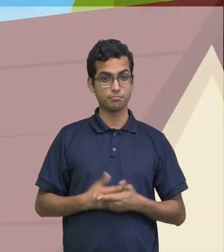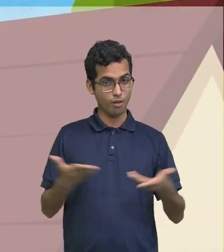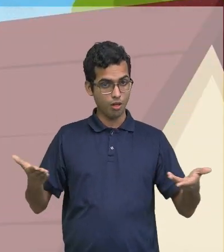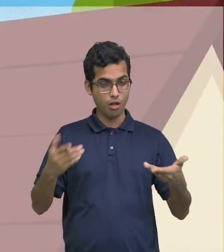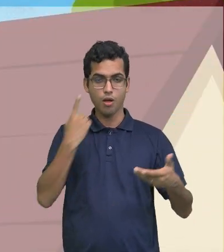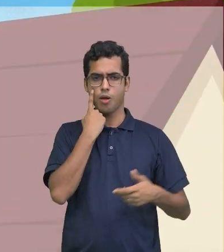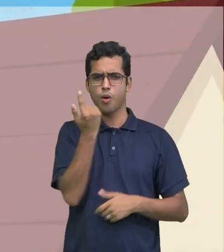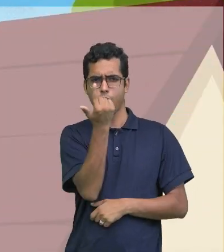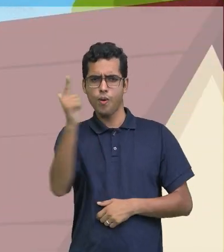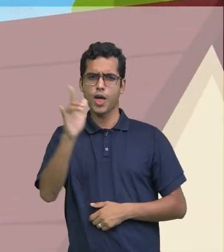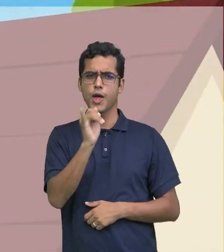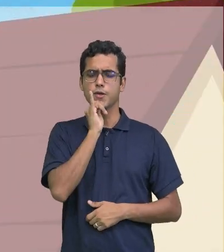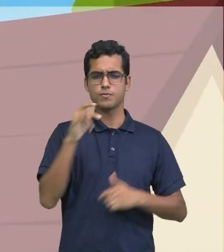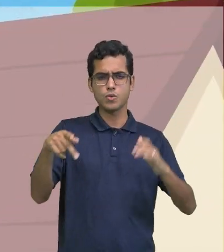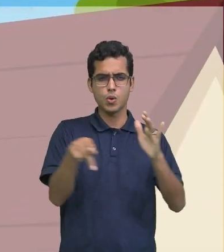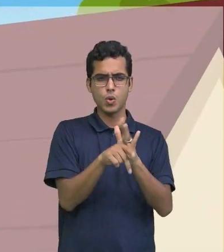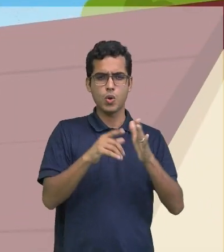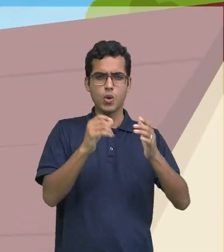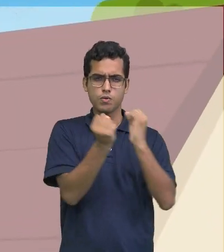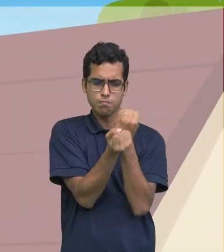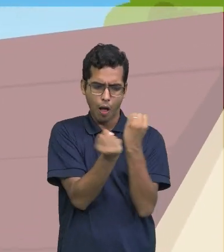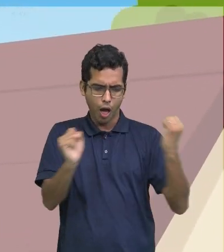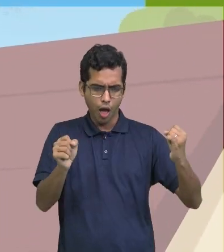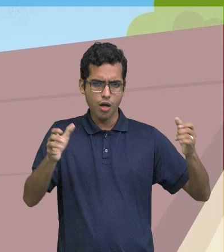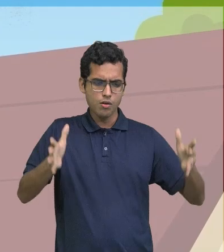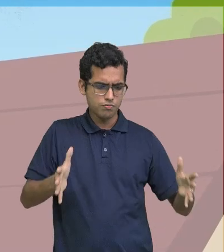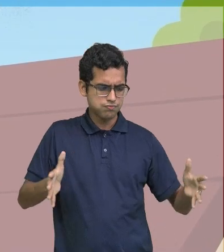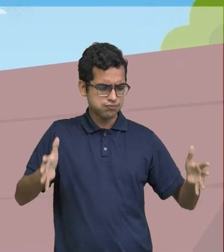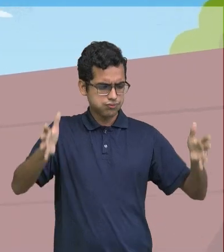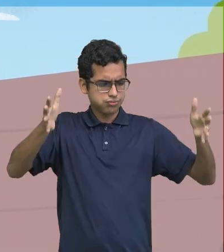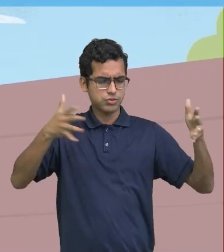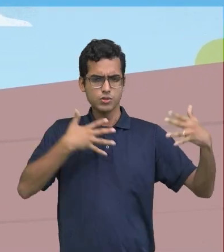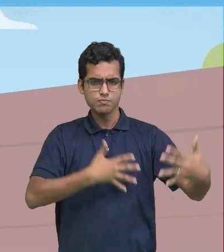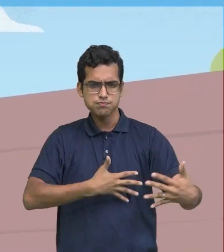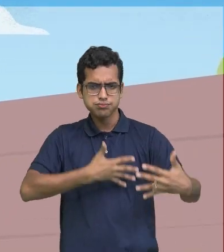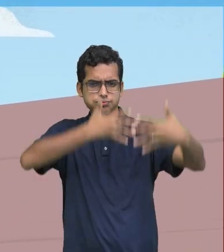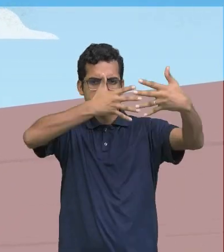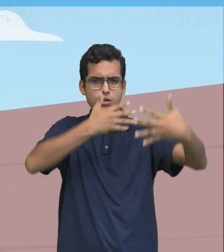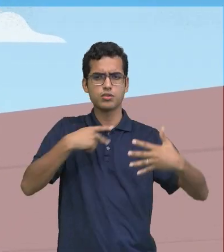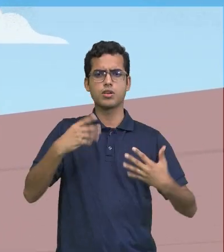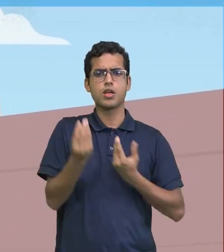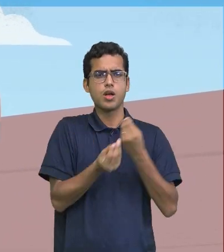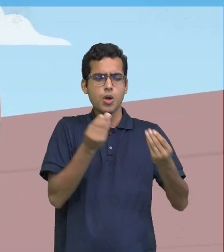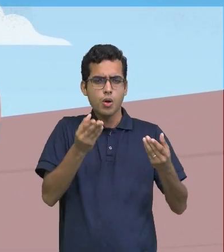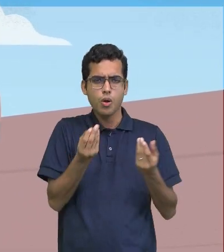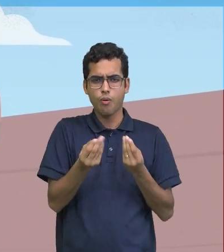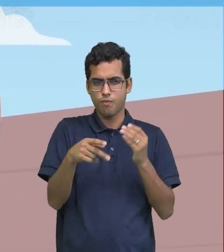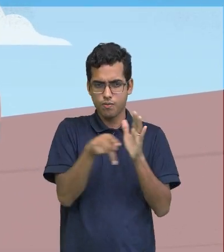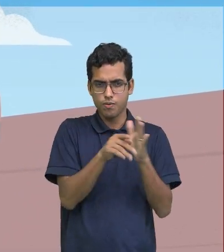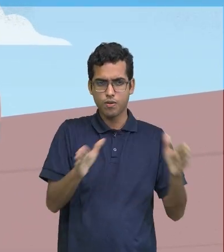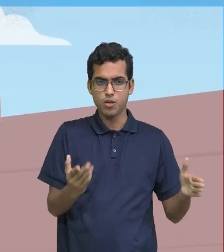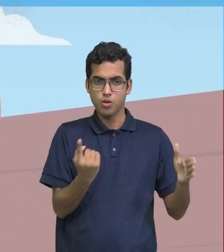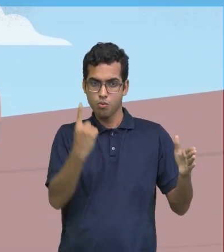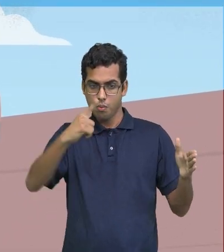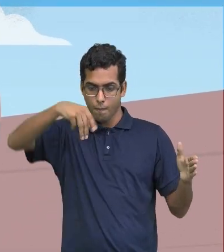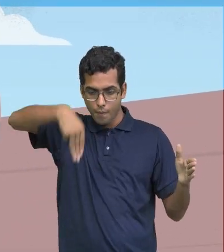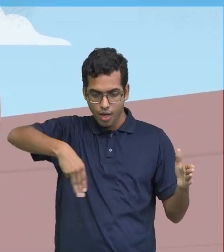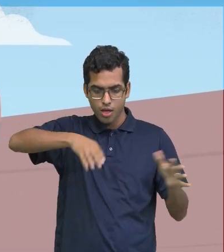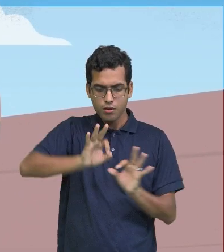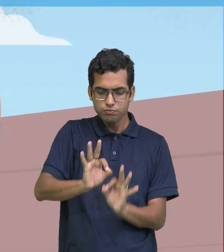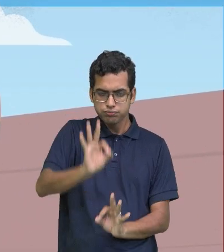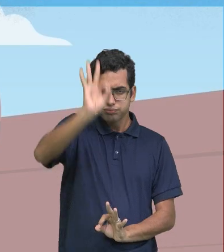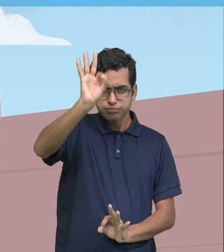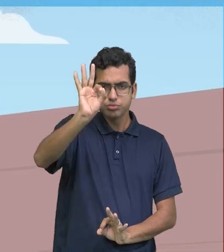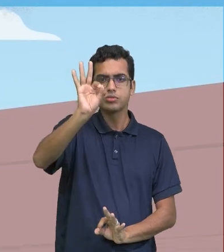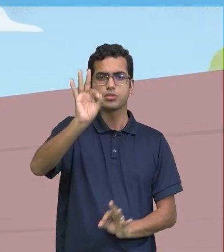Agora, imagine algo maior. Uma caixa d'água de 1 metro cúbico ocupa todo esse espaço que você vê, mas a sua